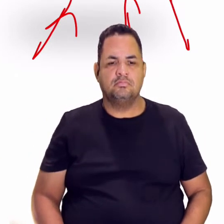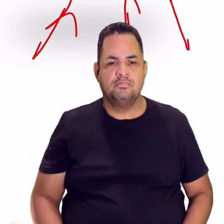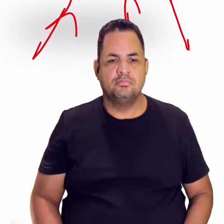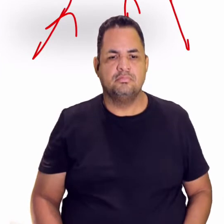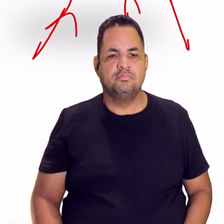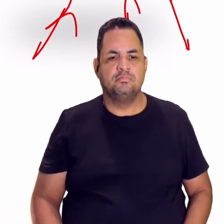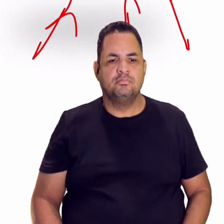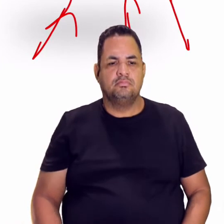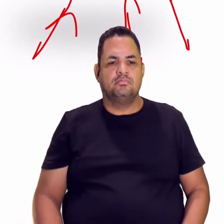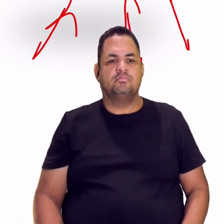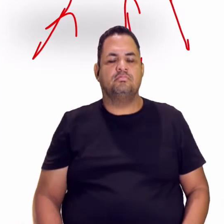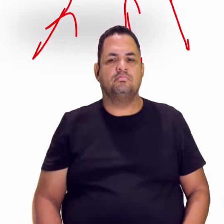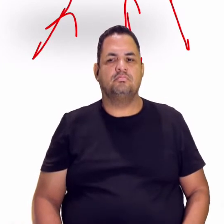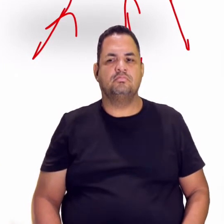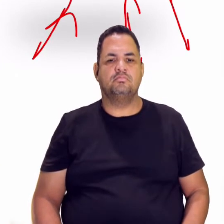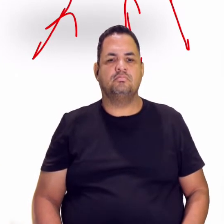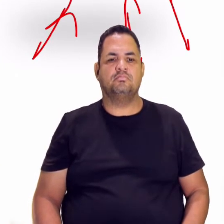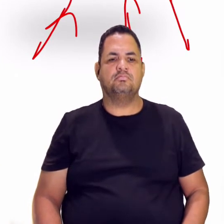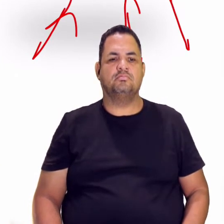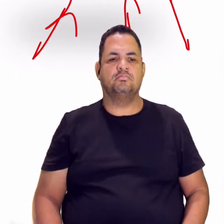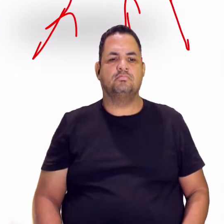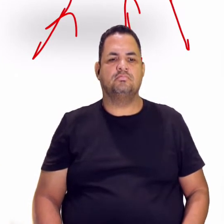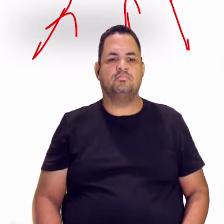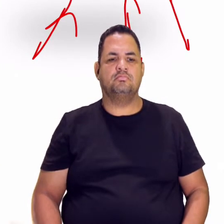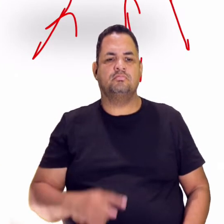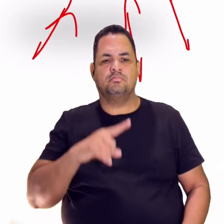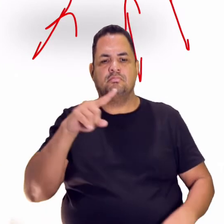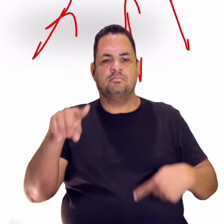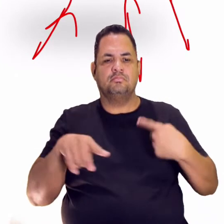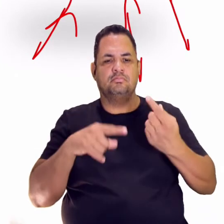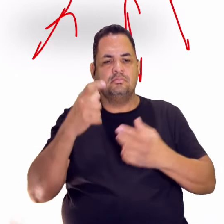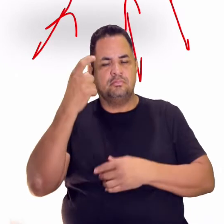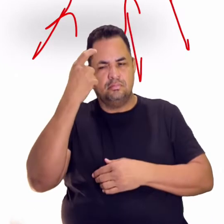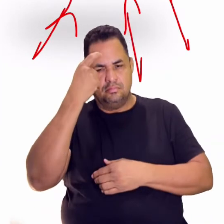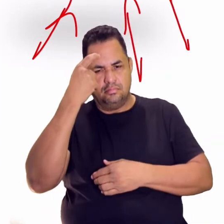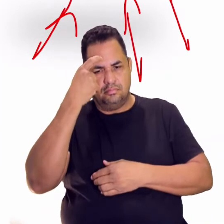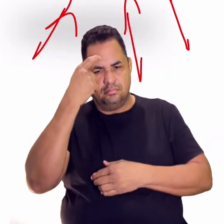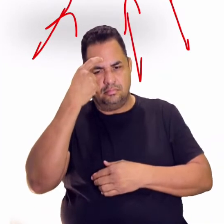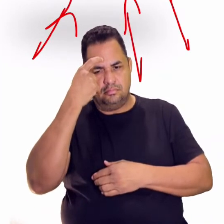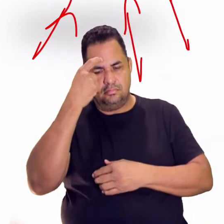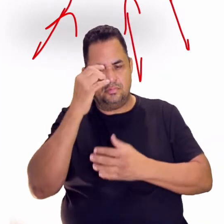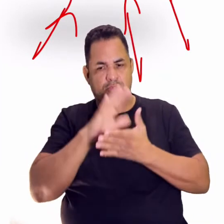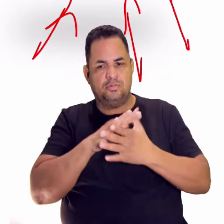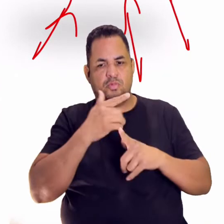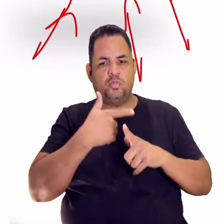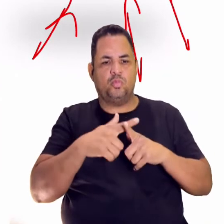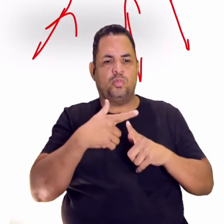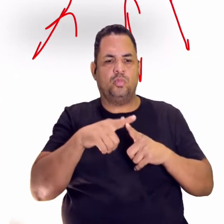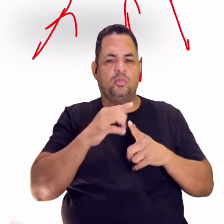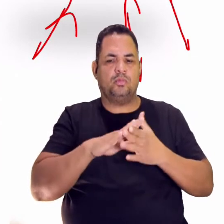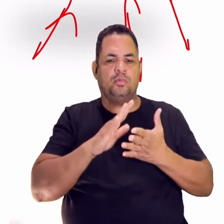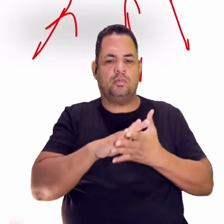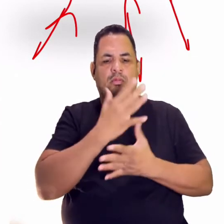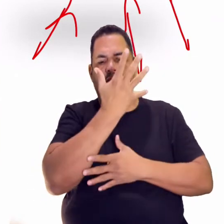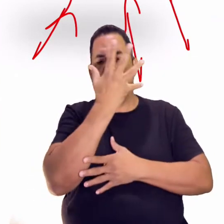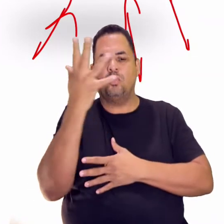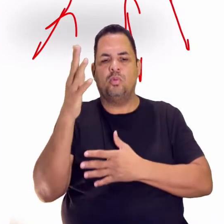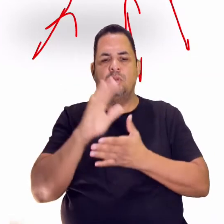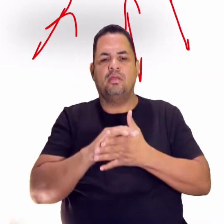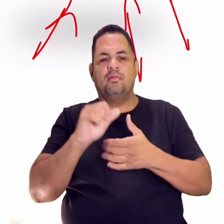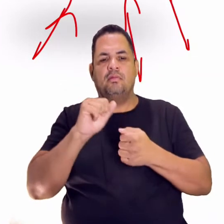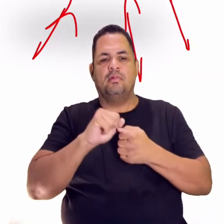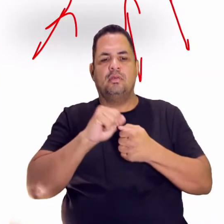paralelo, citar um exemplo. Visa conscientizar sobre os danos que o homem causa